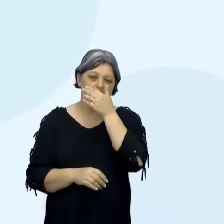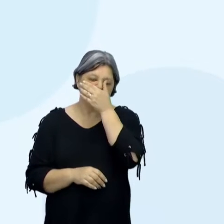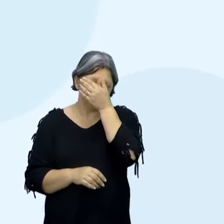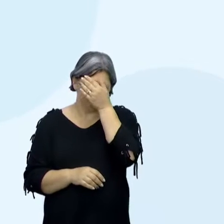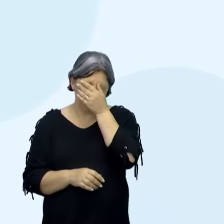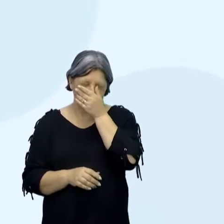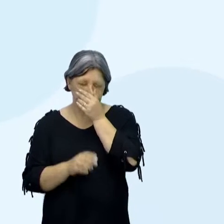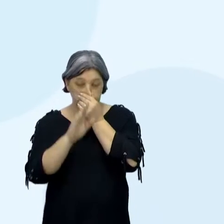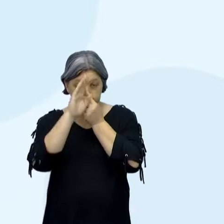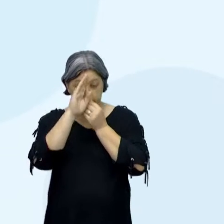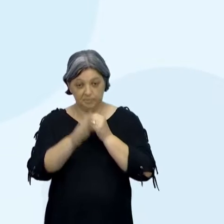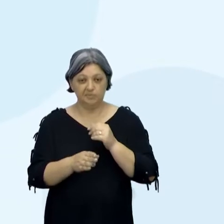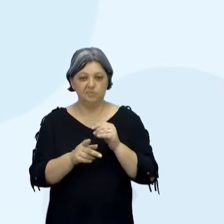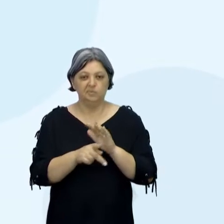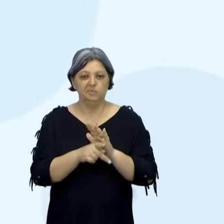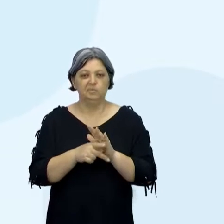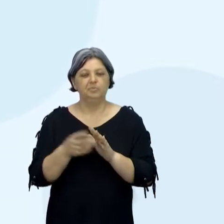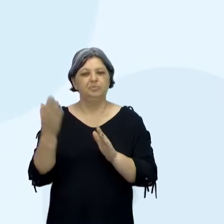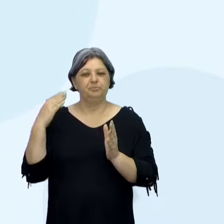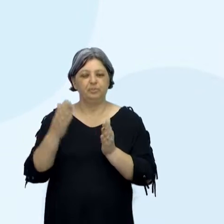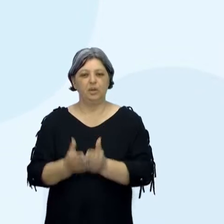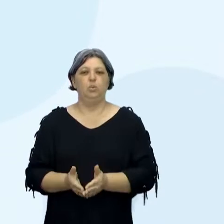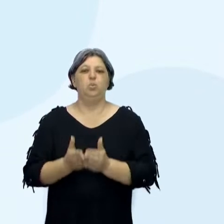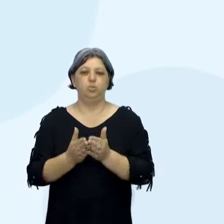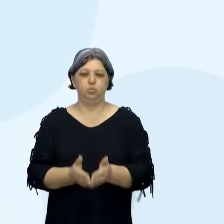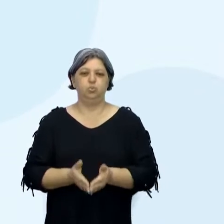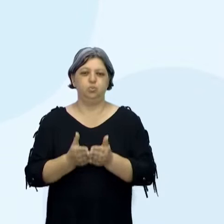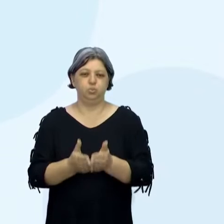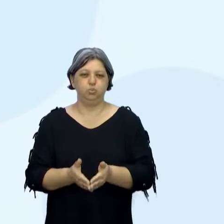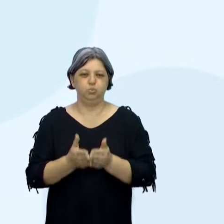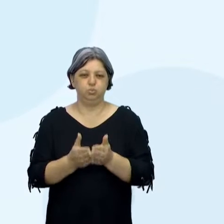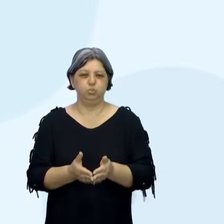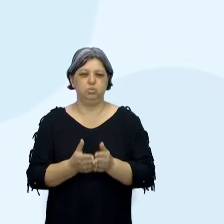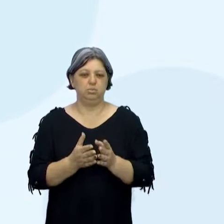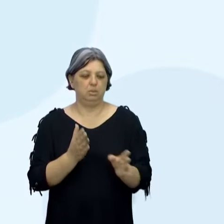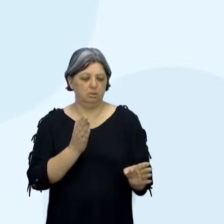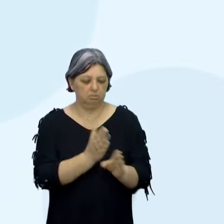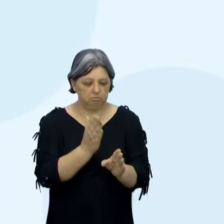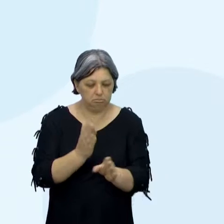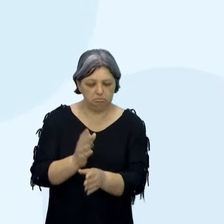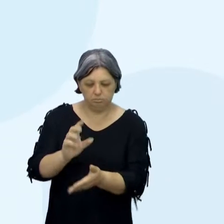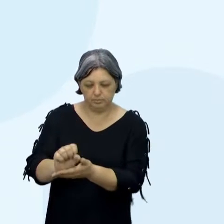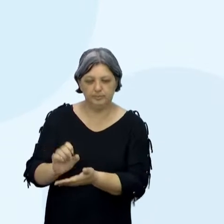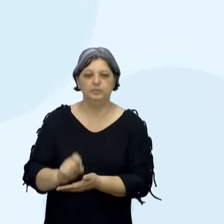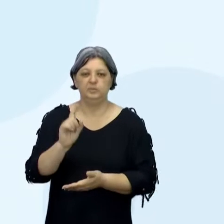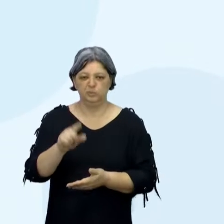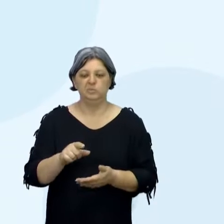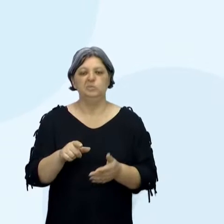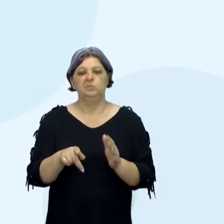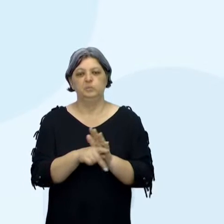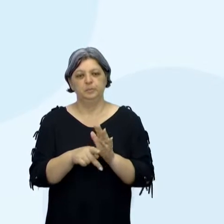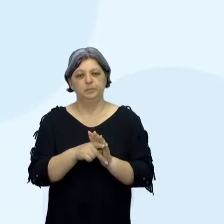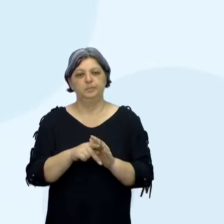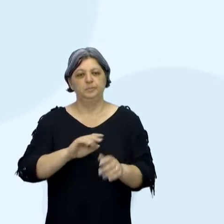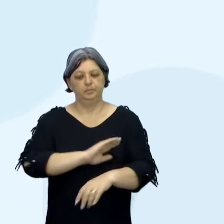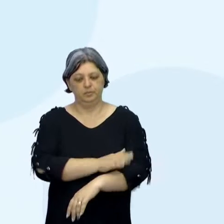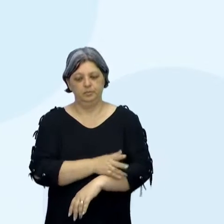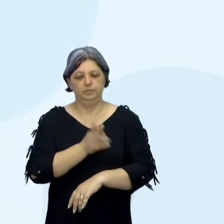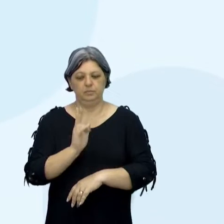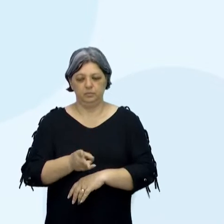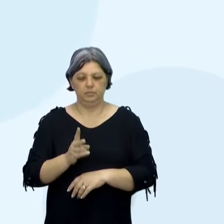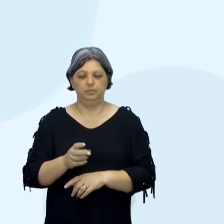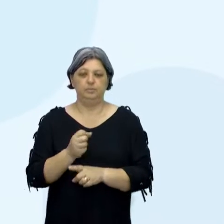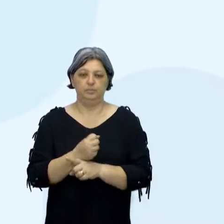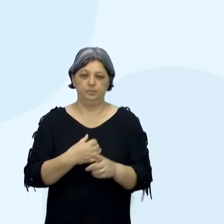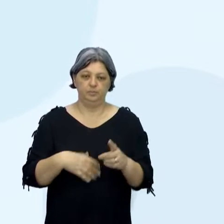principalmente lá no momento das grandes navegações, dos descobrimentos, tal, o racismo era muito forte. Isso também continuou nas sociedades e